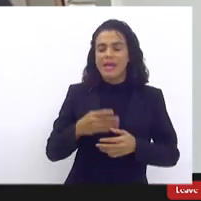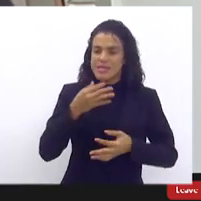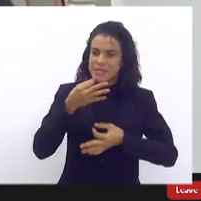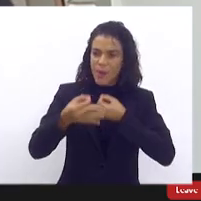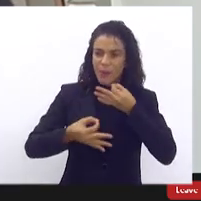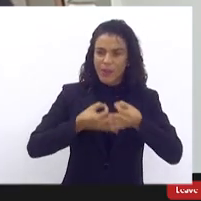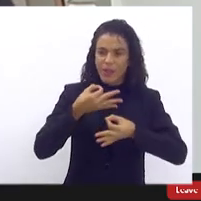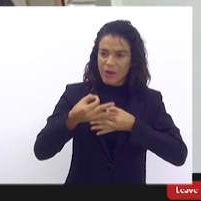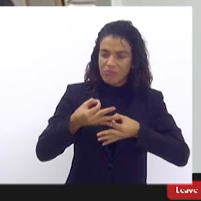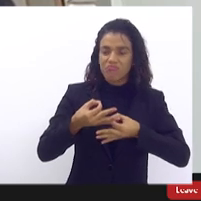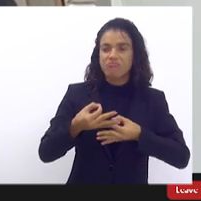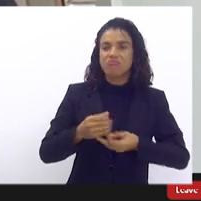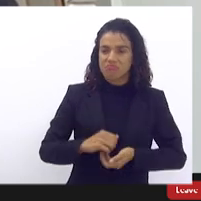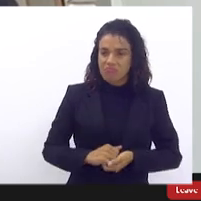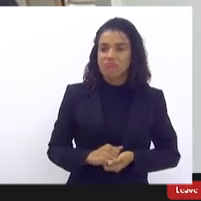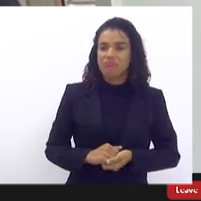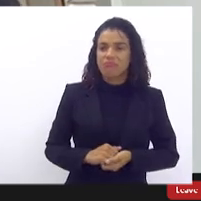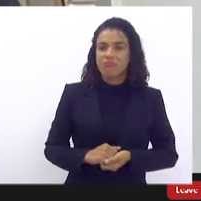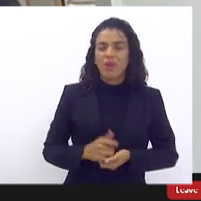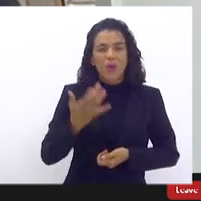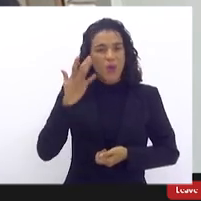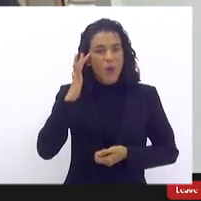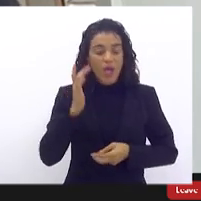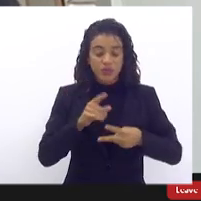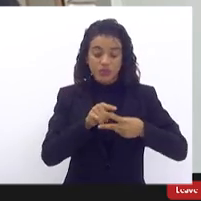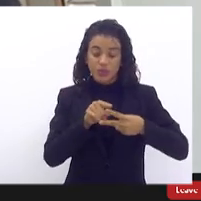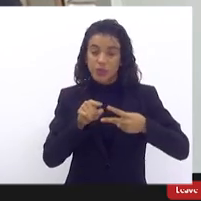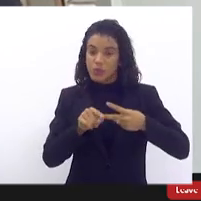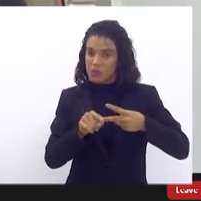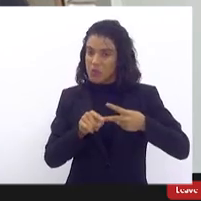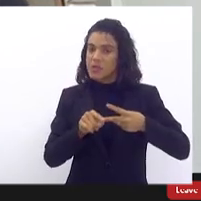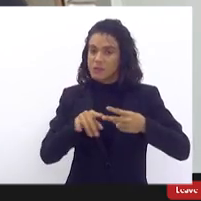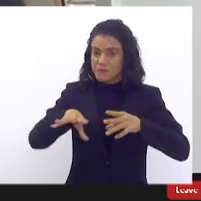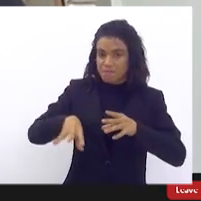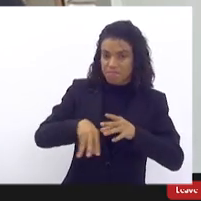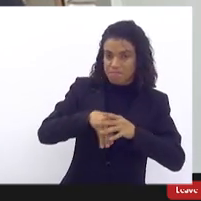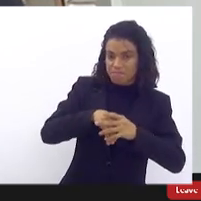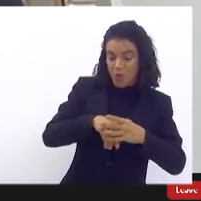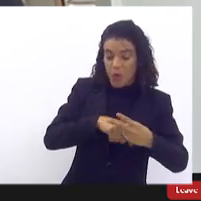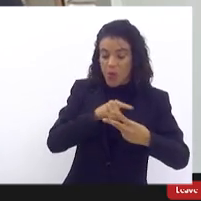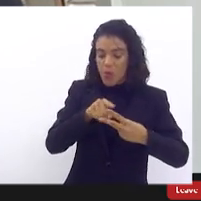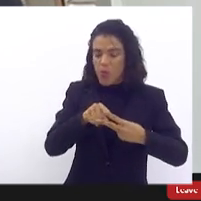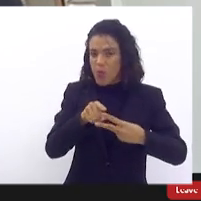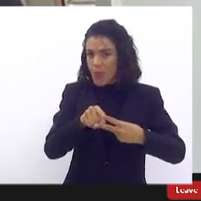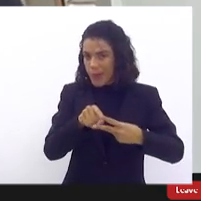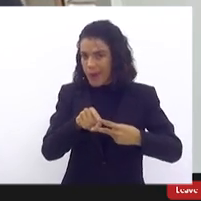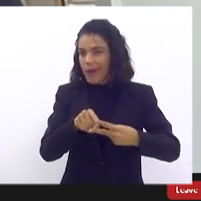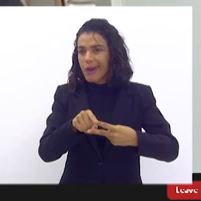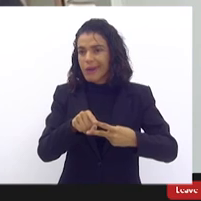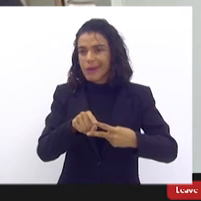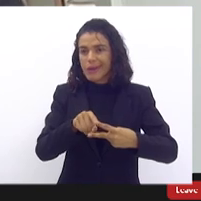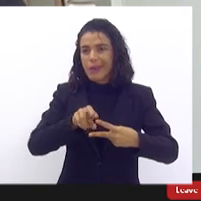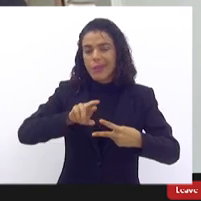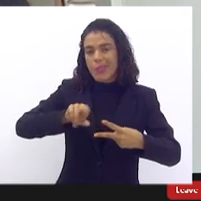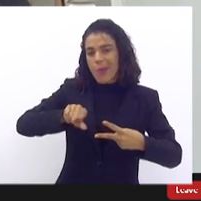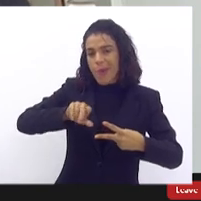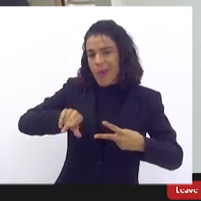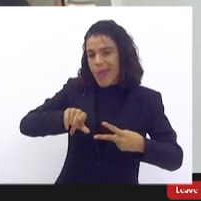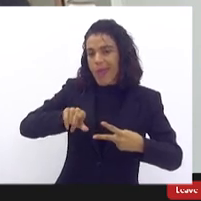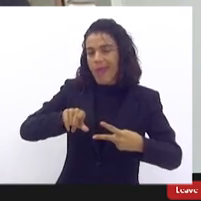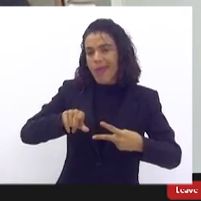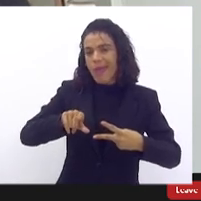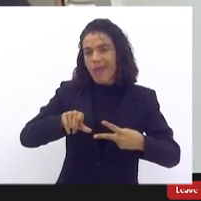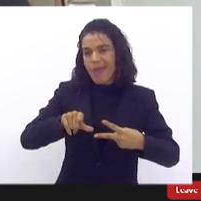colocação de que... Acho que duas colocações que estão embutidas, né? Uma de que não vai haver uma bala de prata